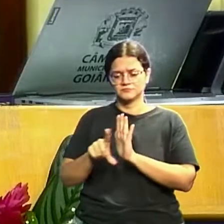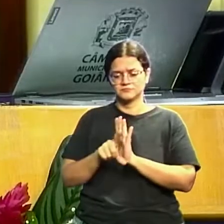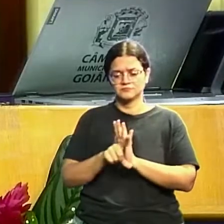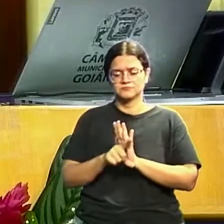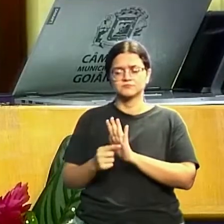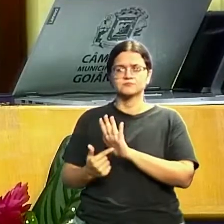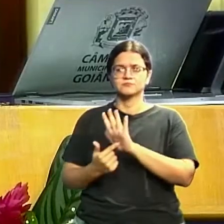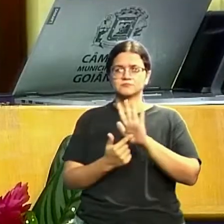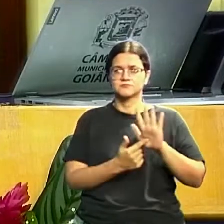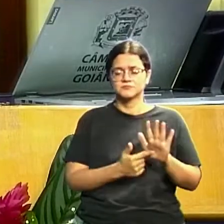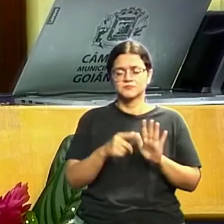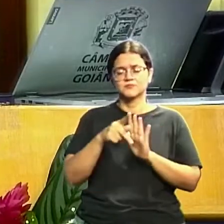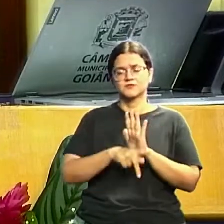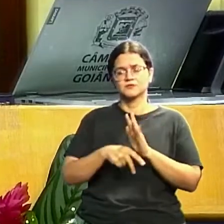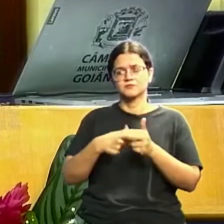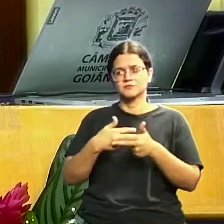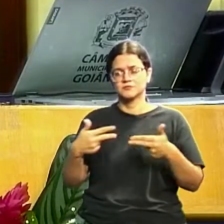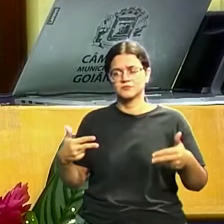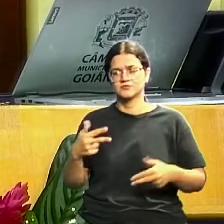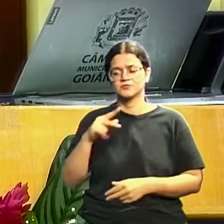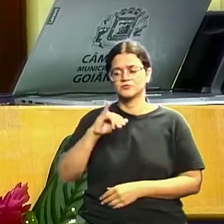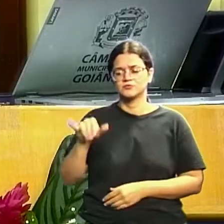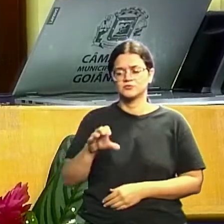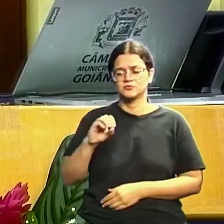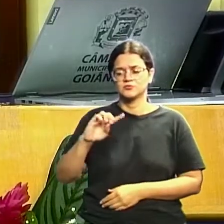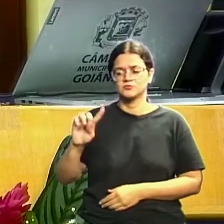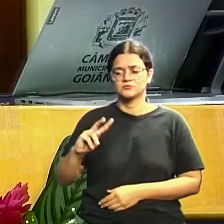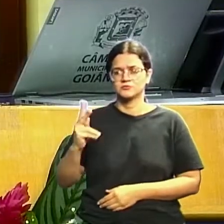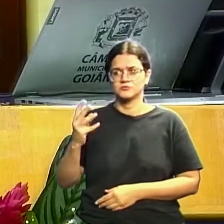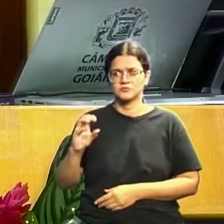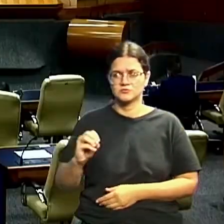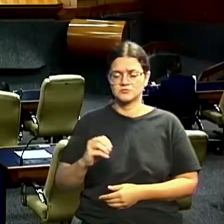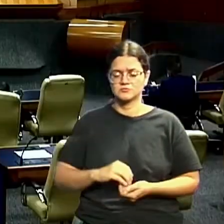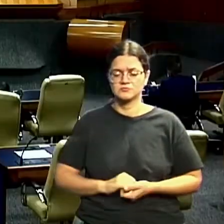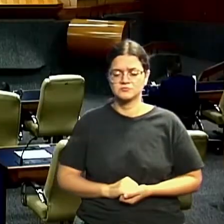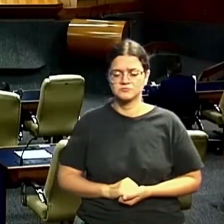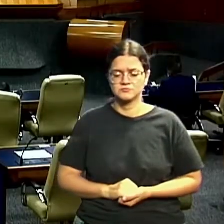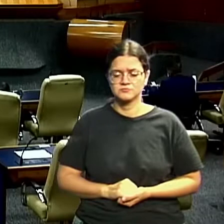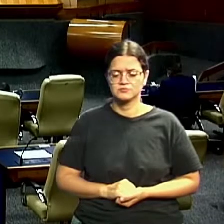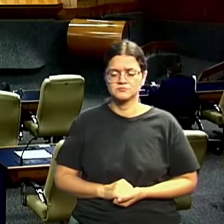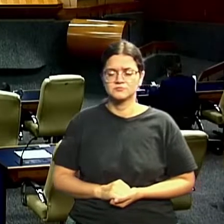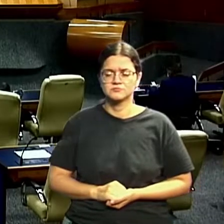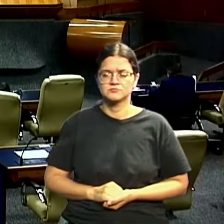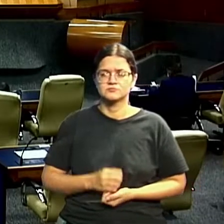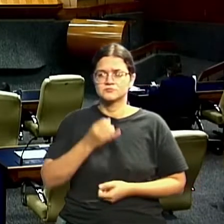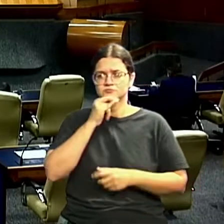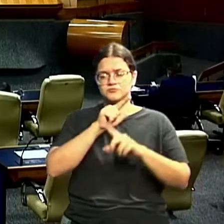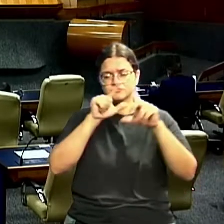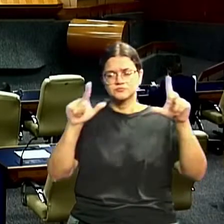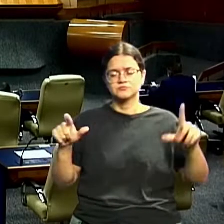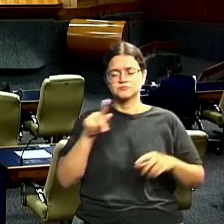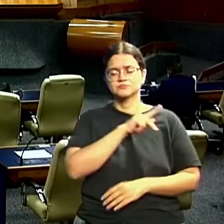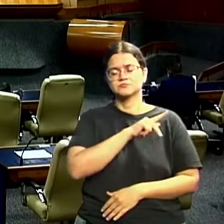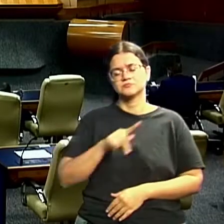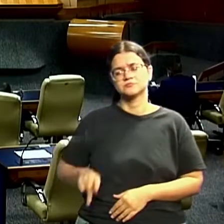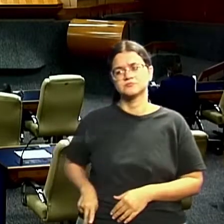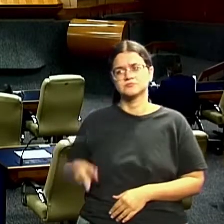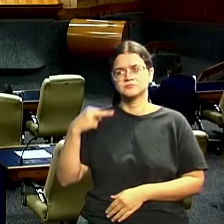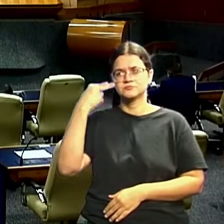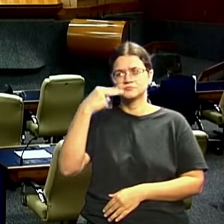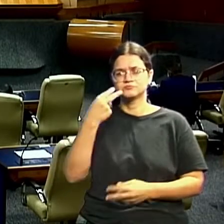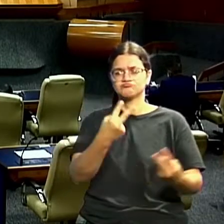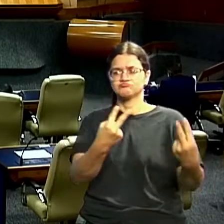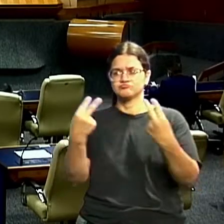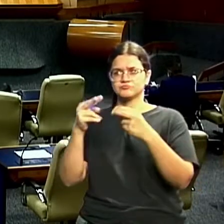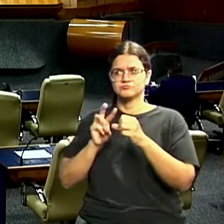Para a apresentação de matérias, o vereador Joãozinho. Isso, presidente, senhores vereadores, a todos que nos